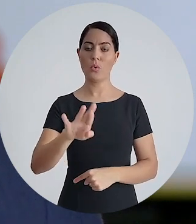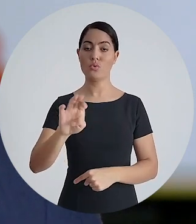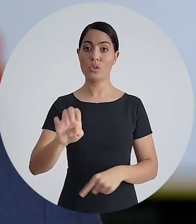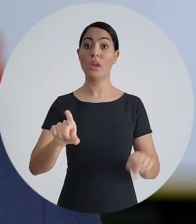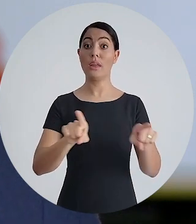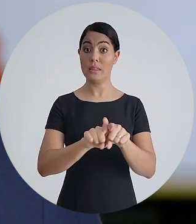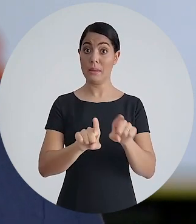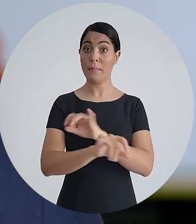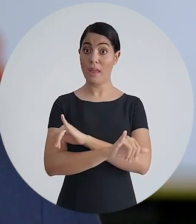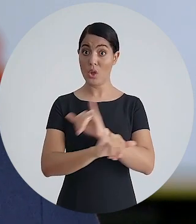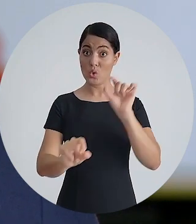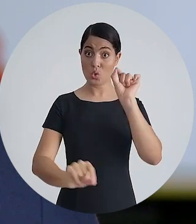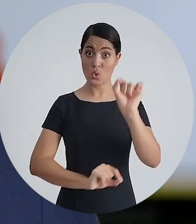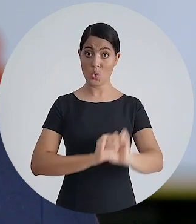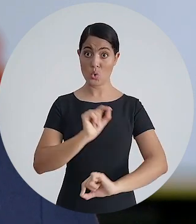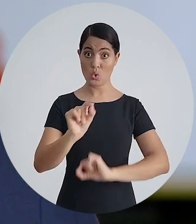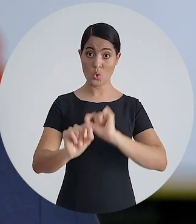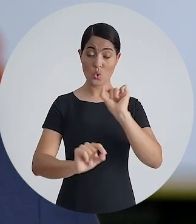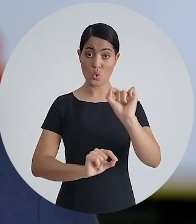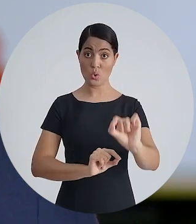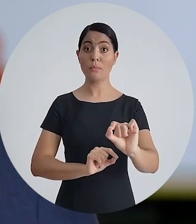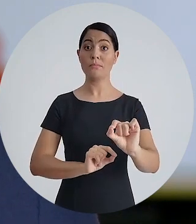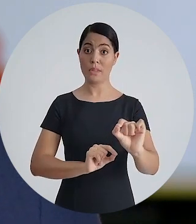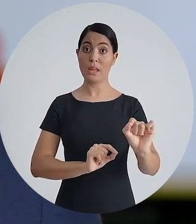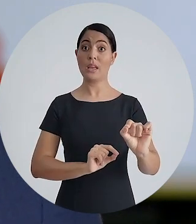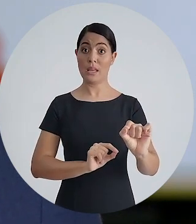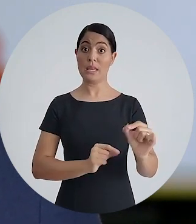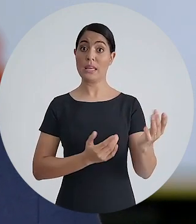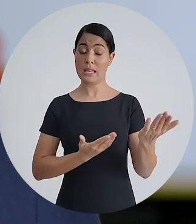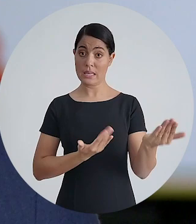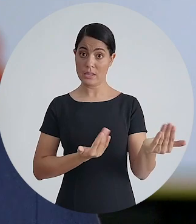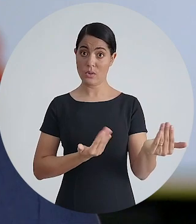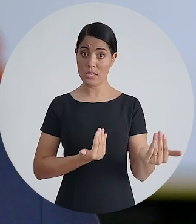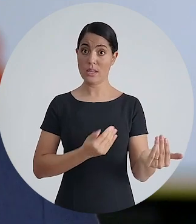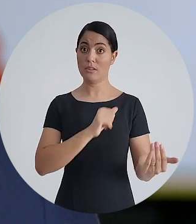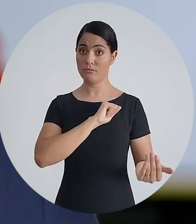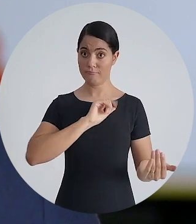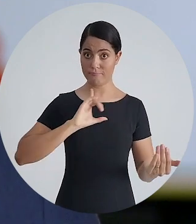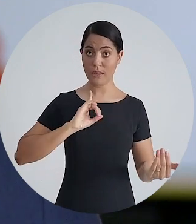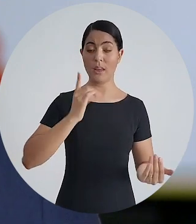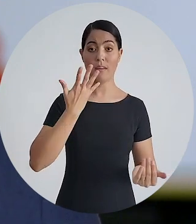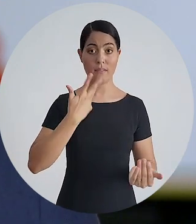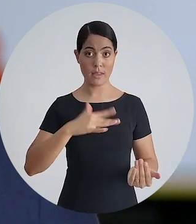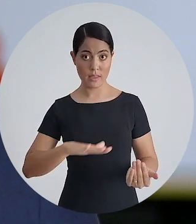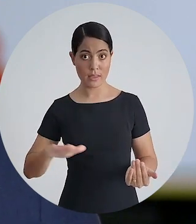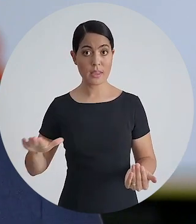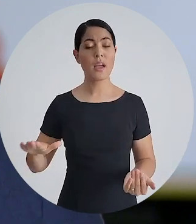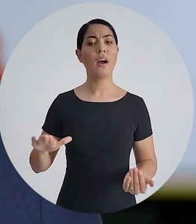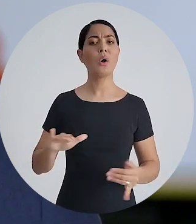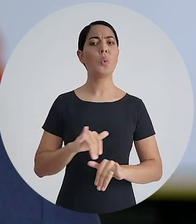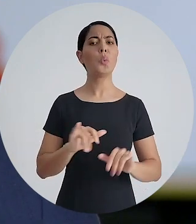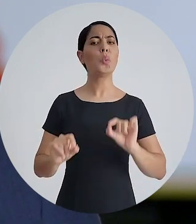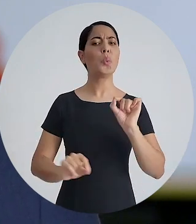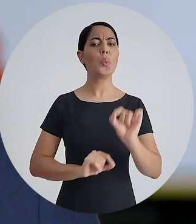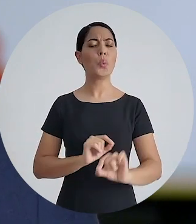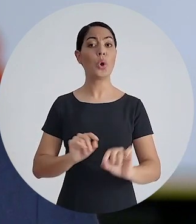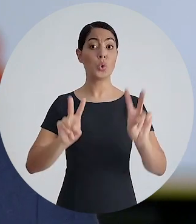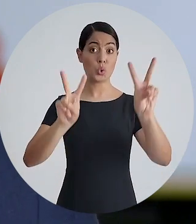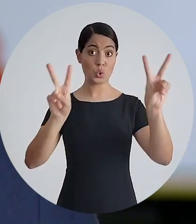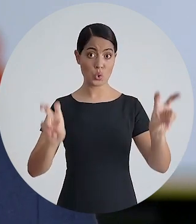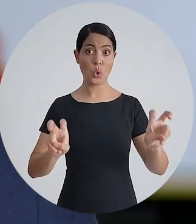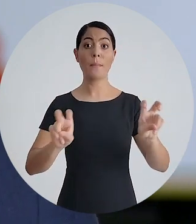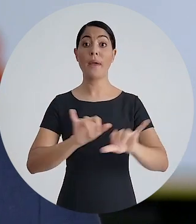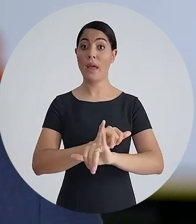do Adolescente, reforçou a importância do funcionamento nos moldes atuais do colegiado, que é a instância máxima